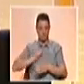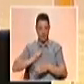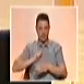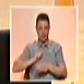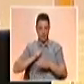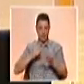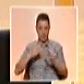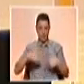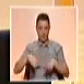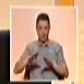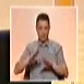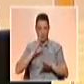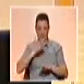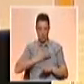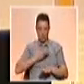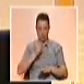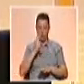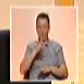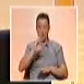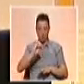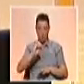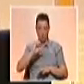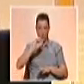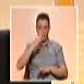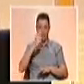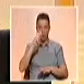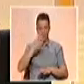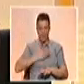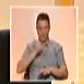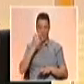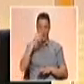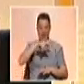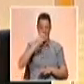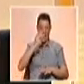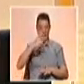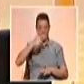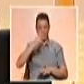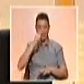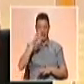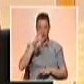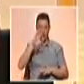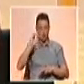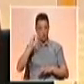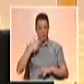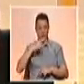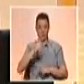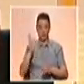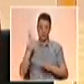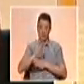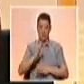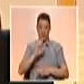portanto, Douro, Guadiana, Tejo, e, portanto, nós estamos, de facto, dependentes daquilo que Espanha